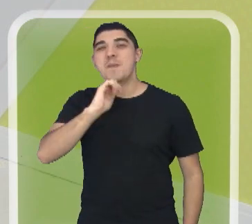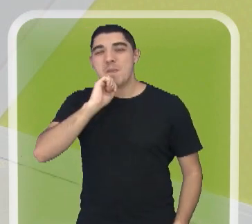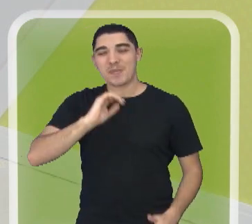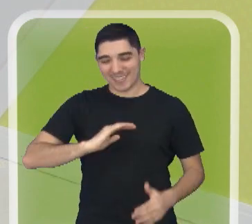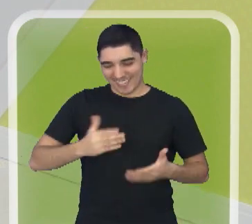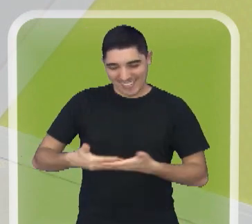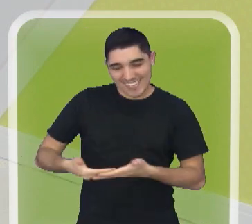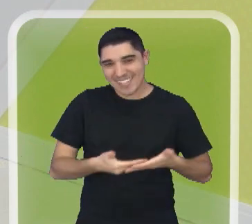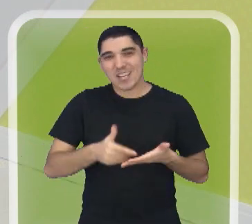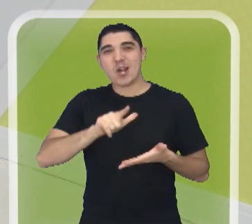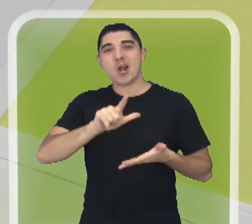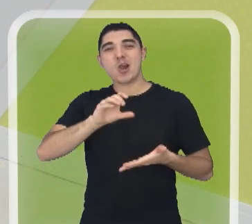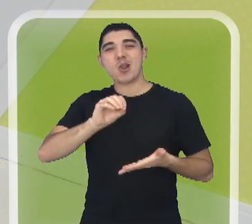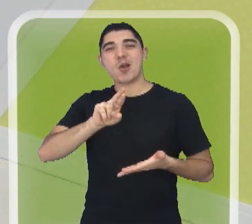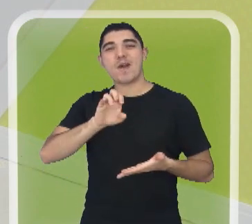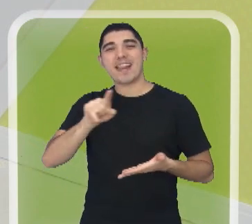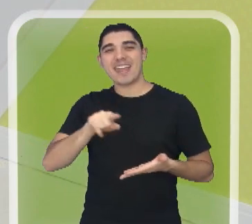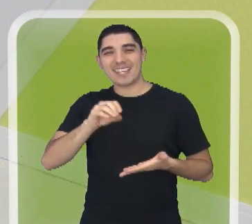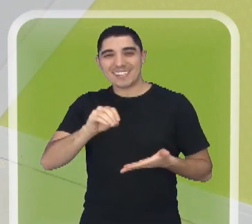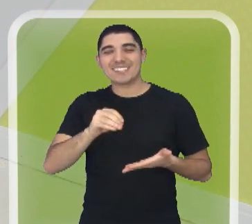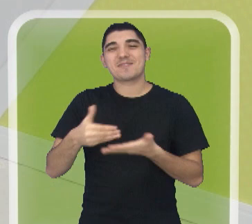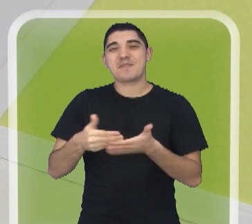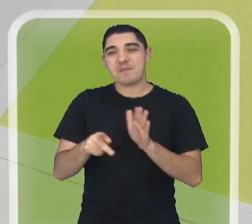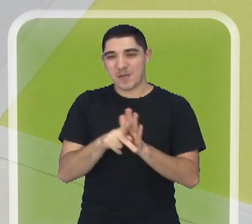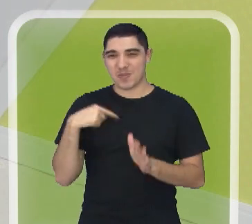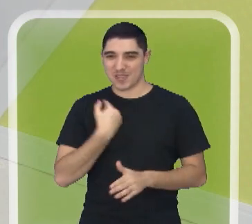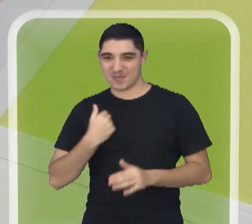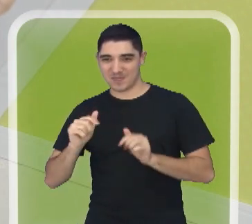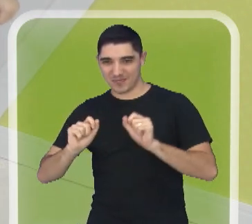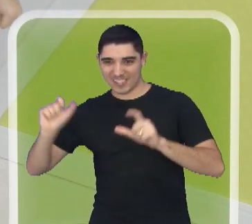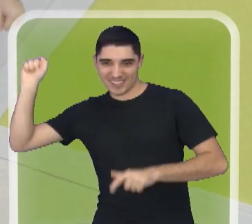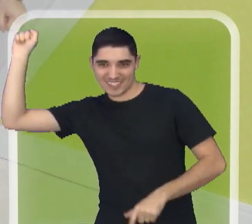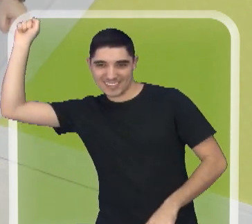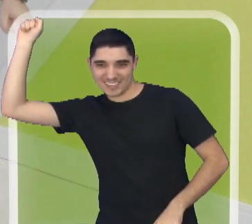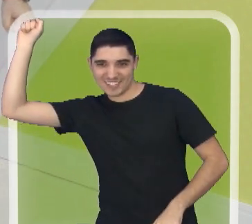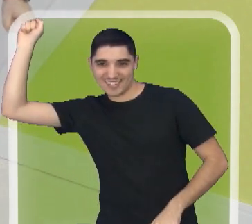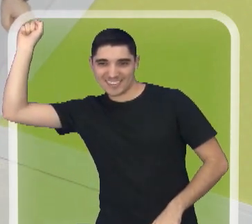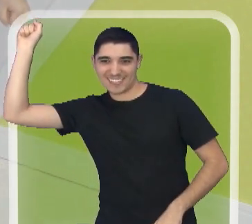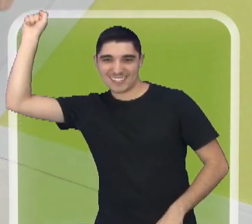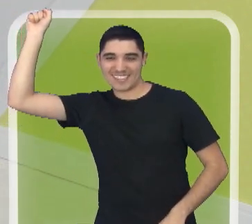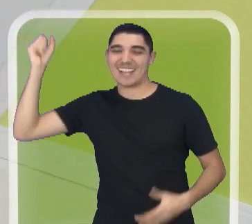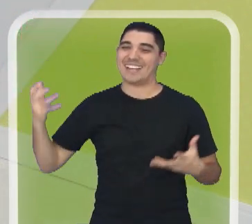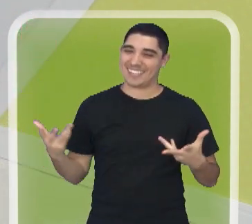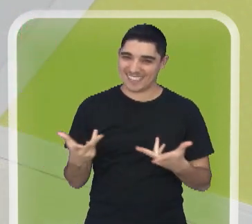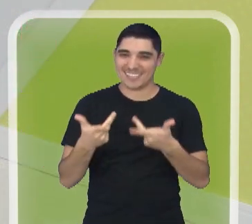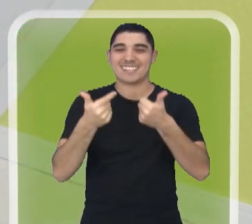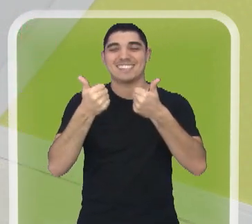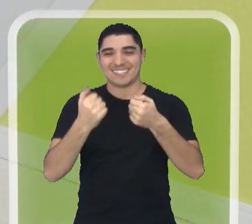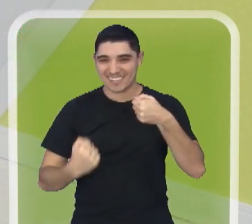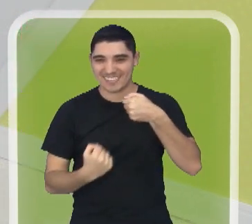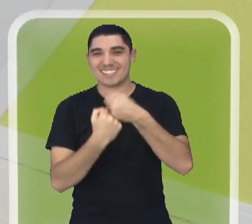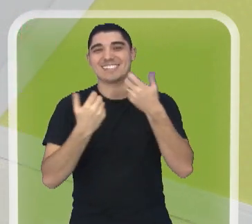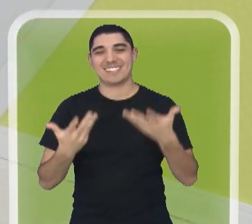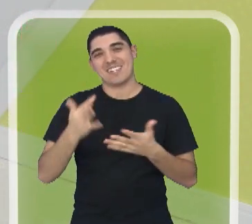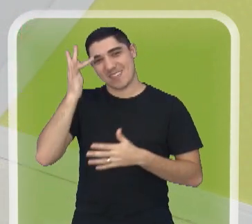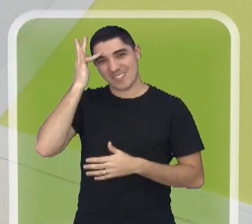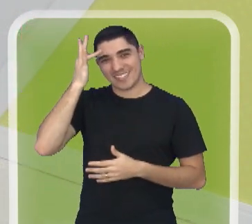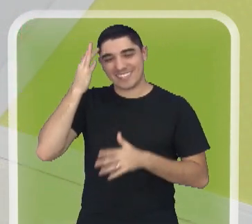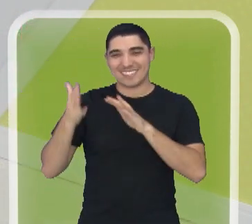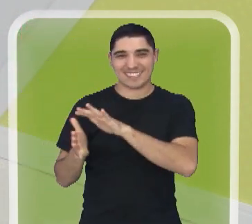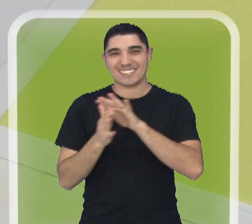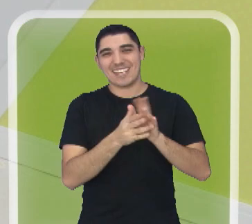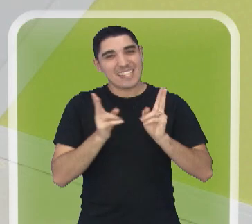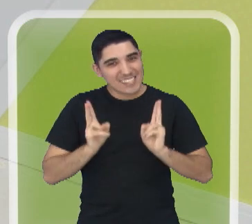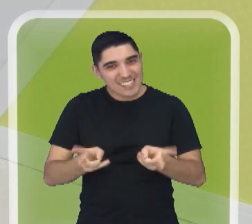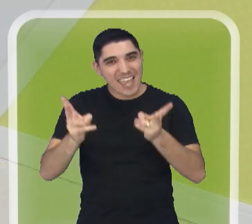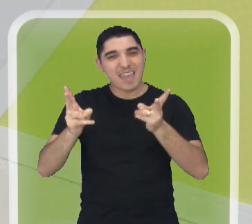do nosso Lorenzo, o mascotinho do nosso Hora do Esporte, tá aqui com a gente. Aê, aquele soquinho maroto. Aê, beleza, grande Luizão,